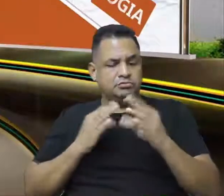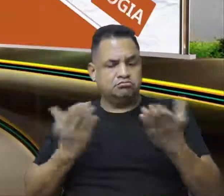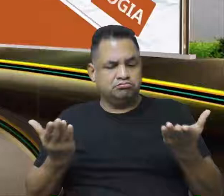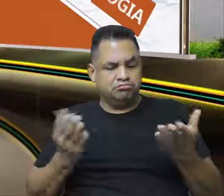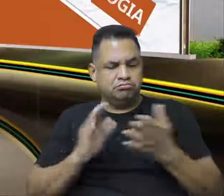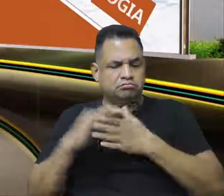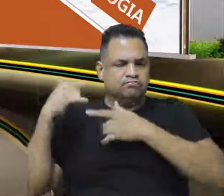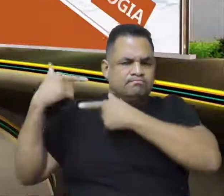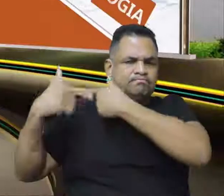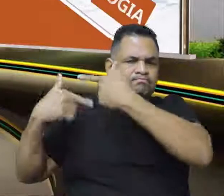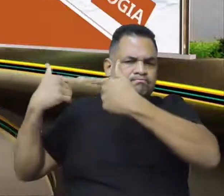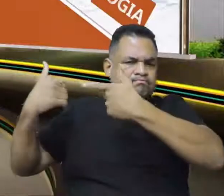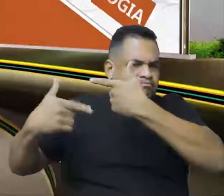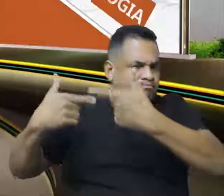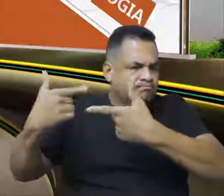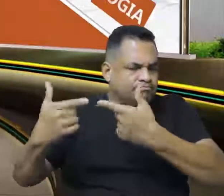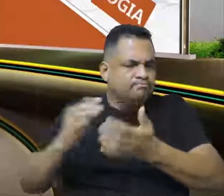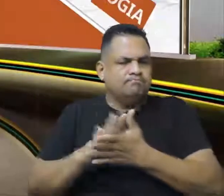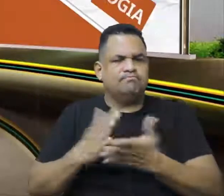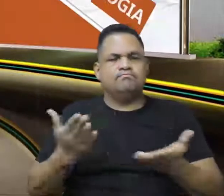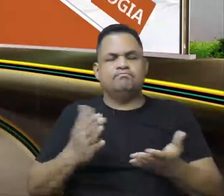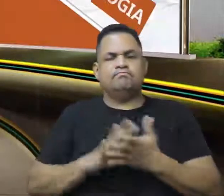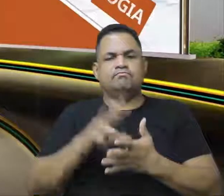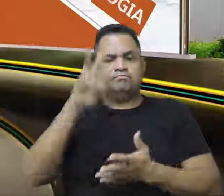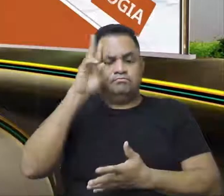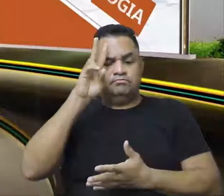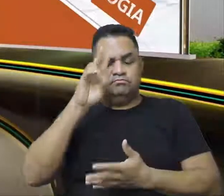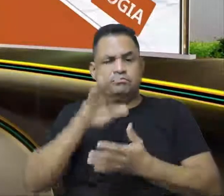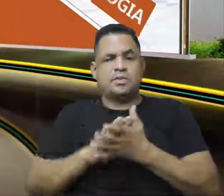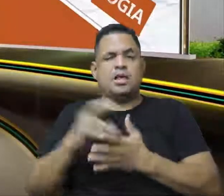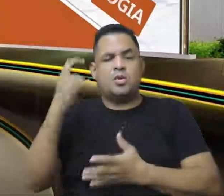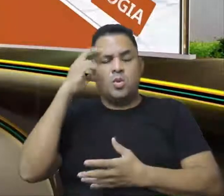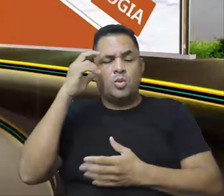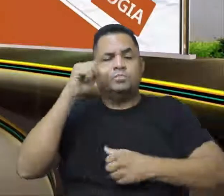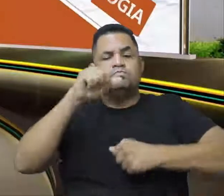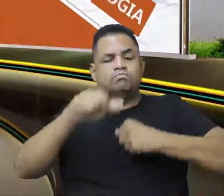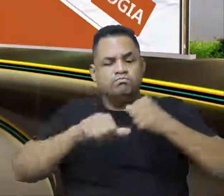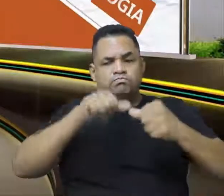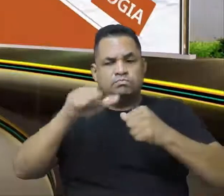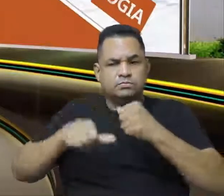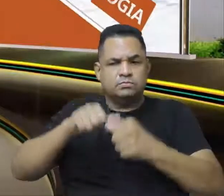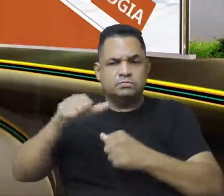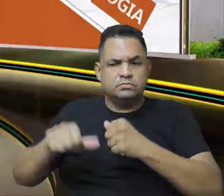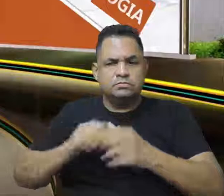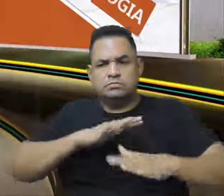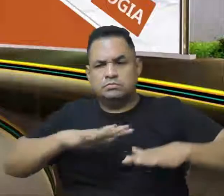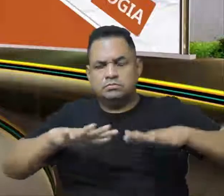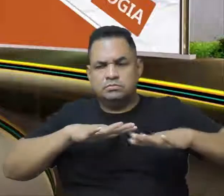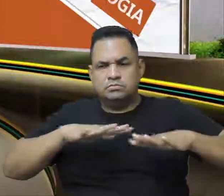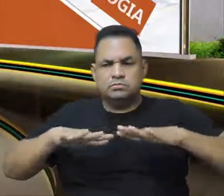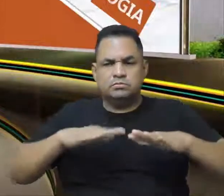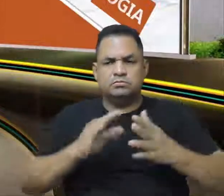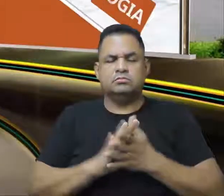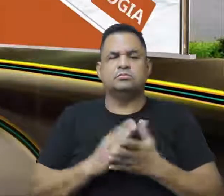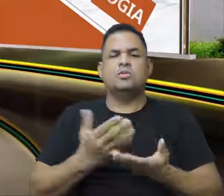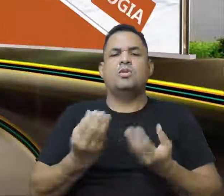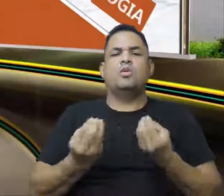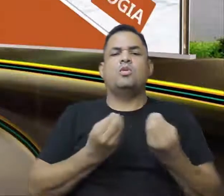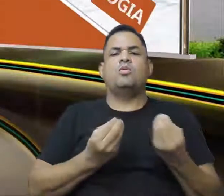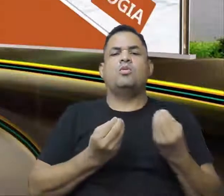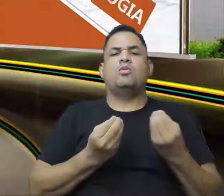de gerações e gerações, lembrando que a cultura está em movimento o tempo inteiro. Então, como eu me comporto